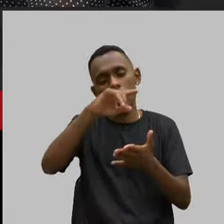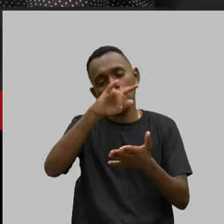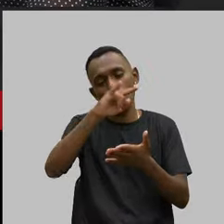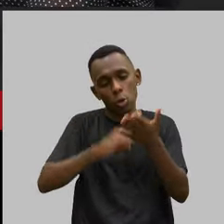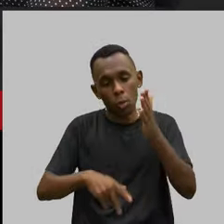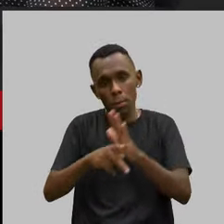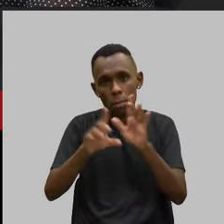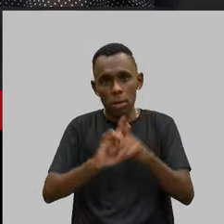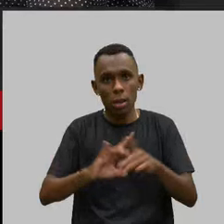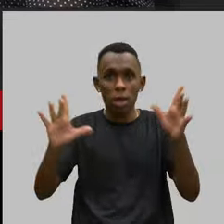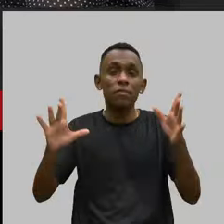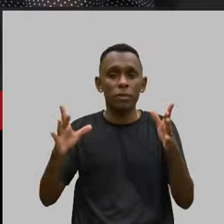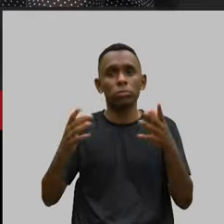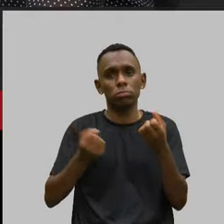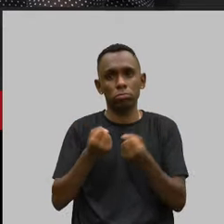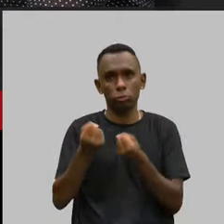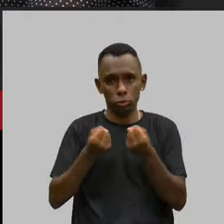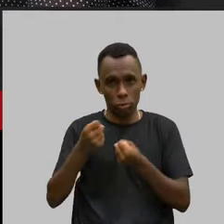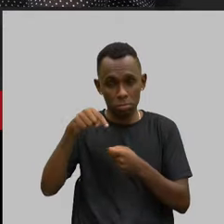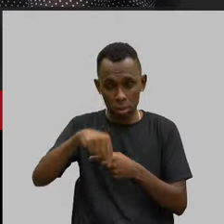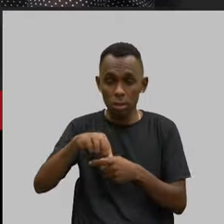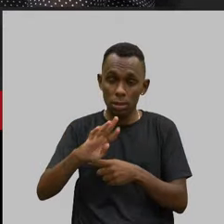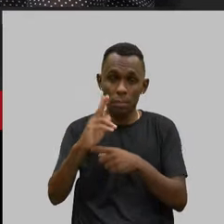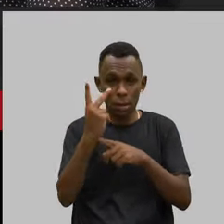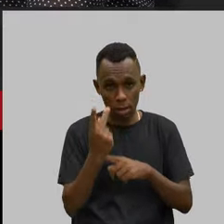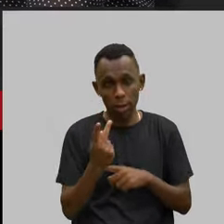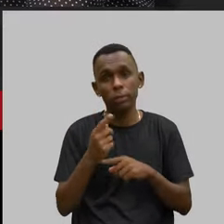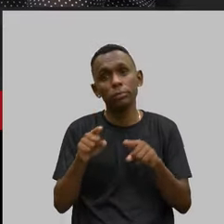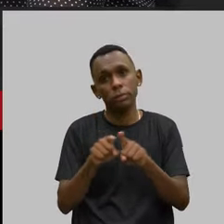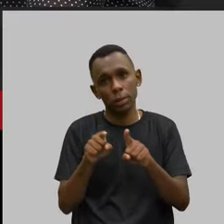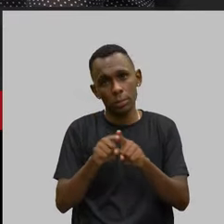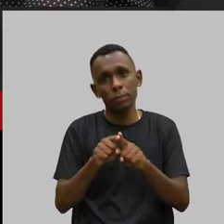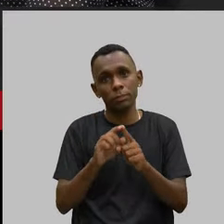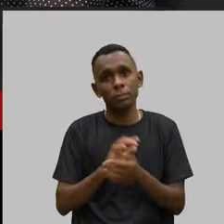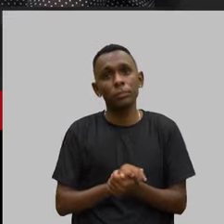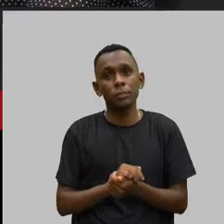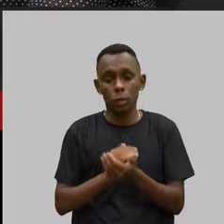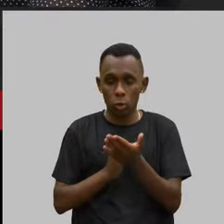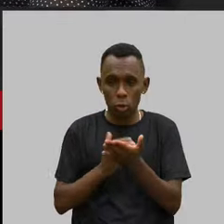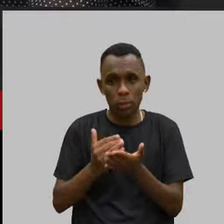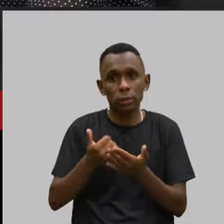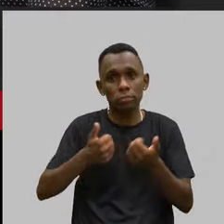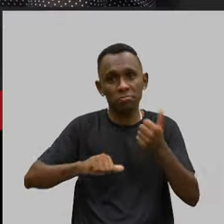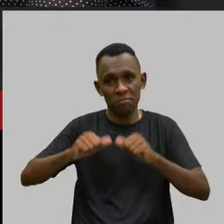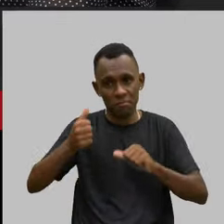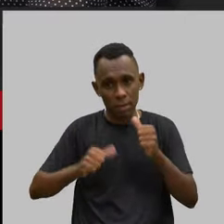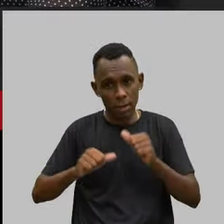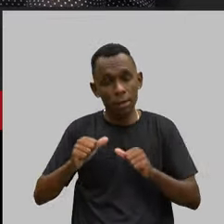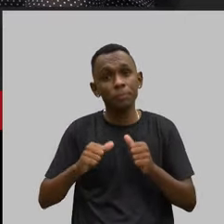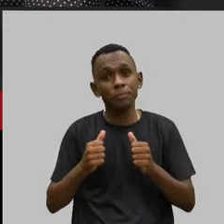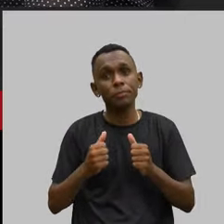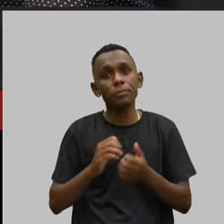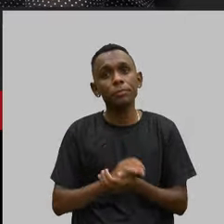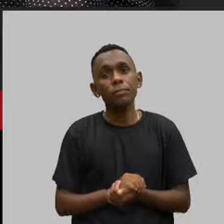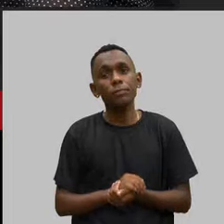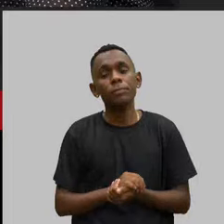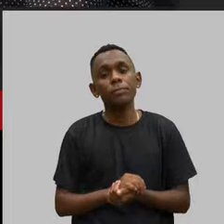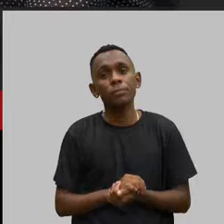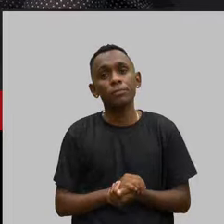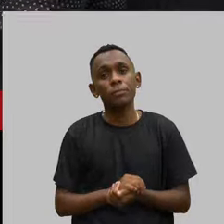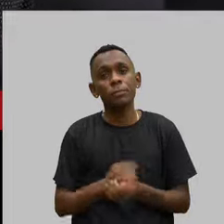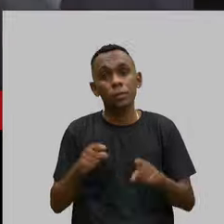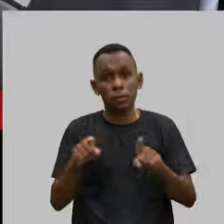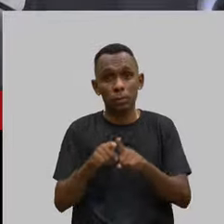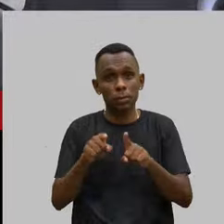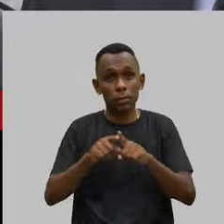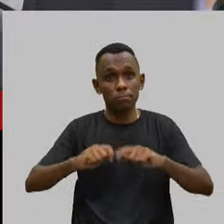digital que tem o seu piloto aqui em Belo Horizonte eh sendo sendo avaliado e as a gente tem a a a alegria de